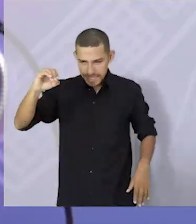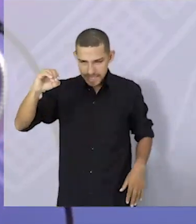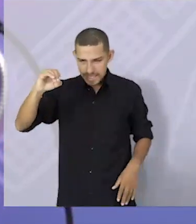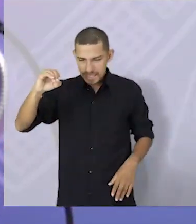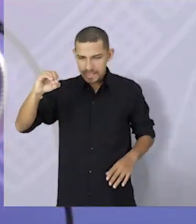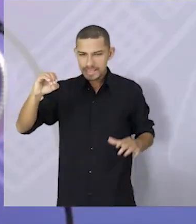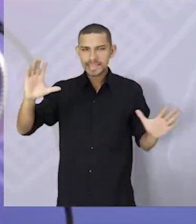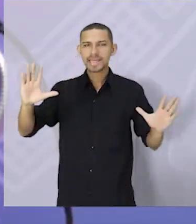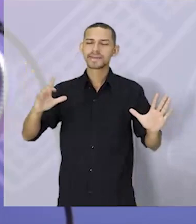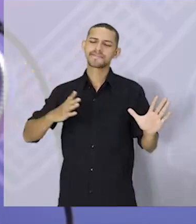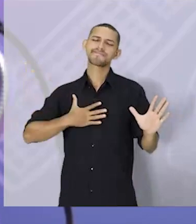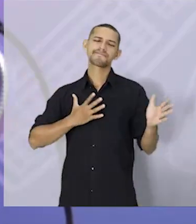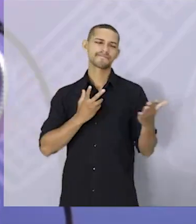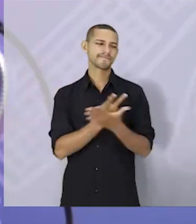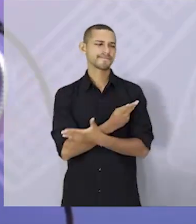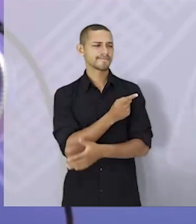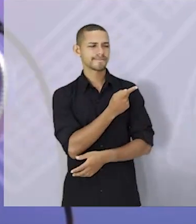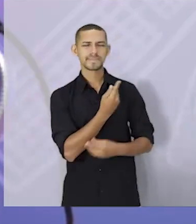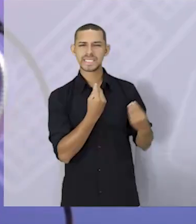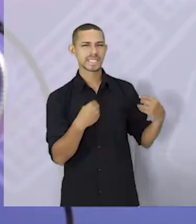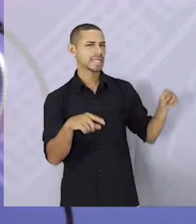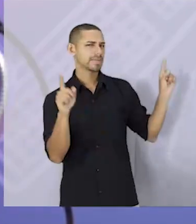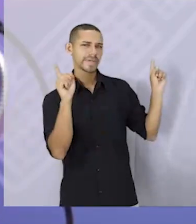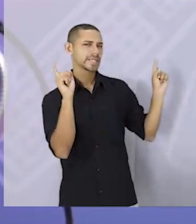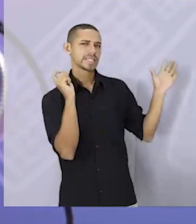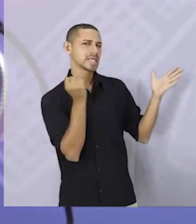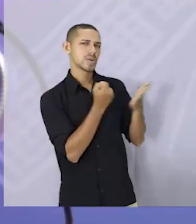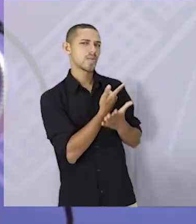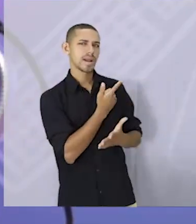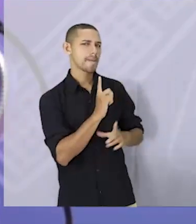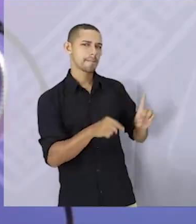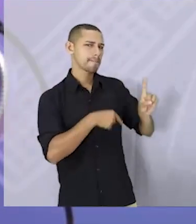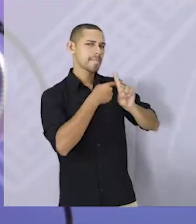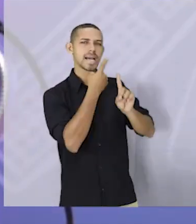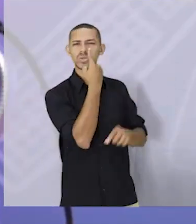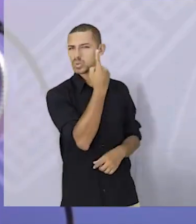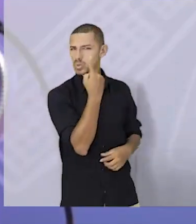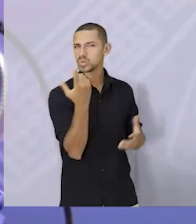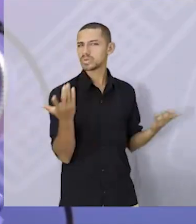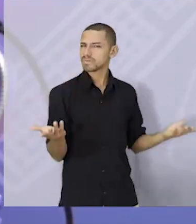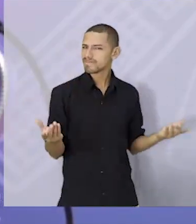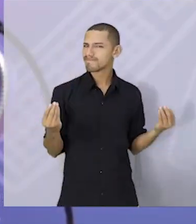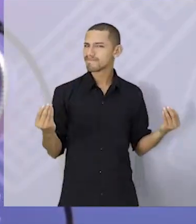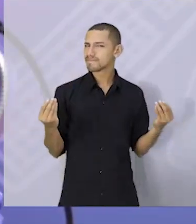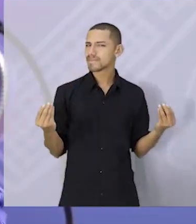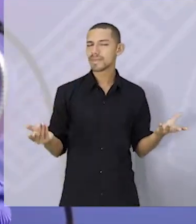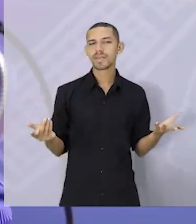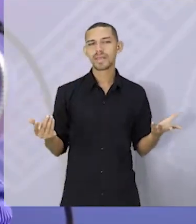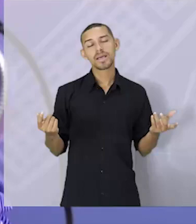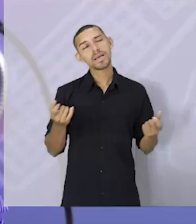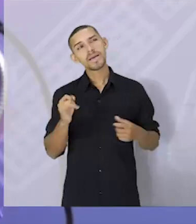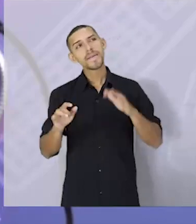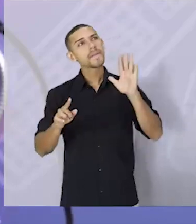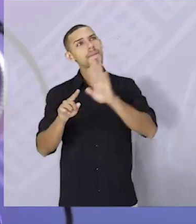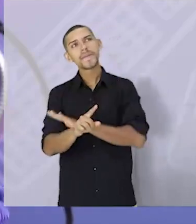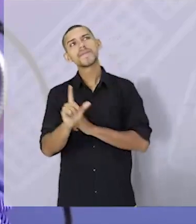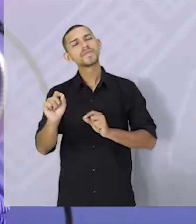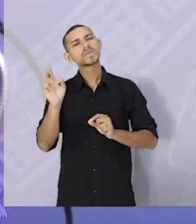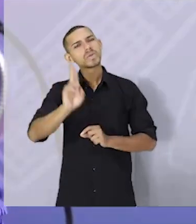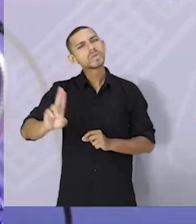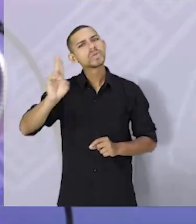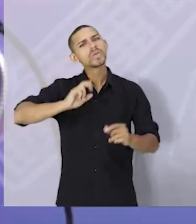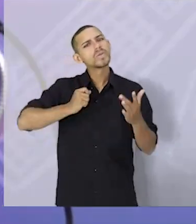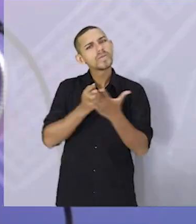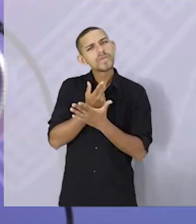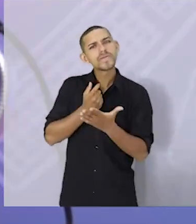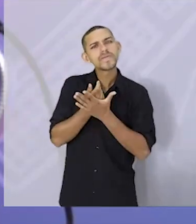errado. Então, não há necessidade. Então, é sempre bom ficar se perguntando se é necessário esse consumismo de